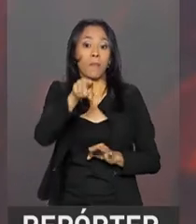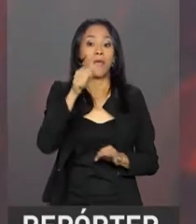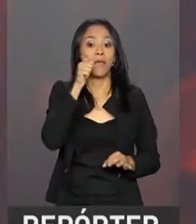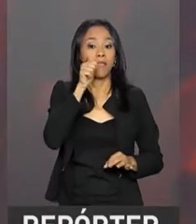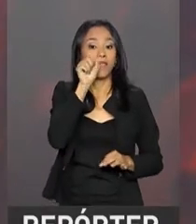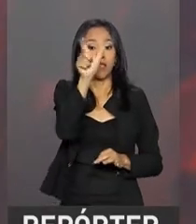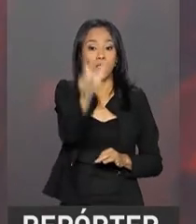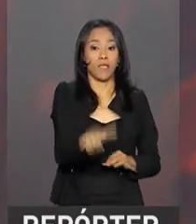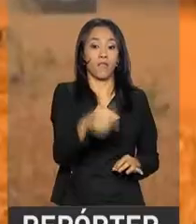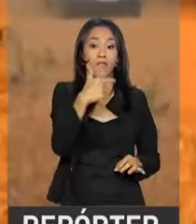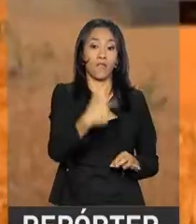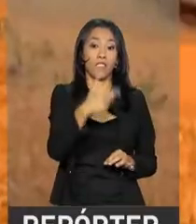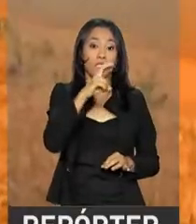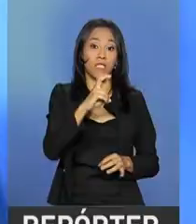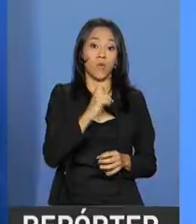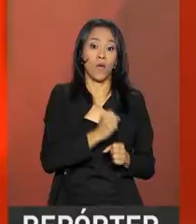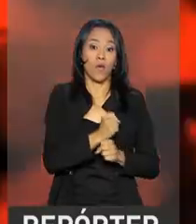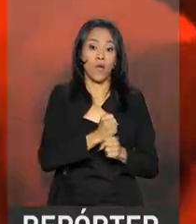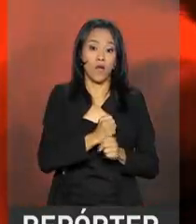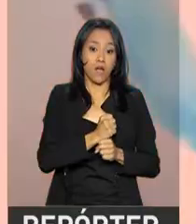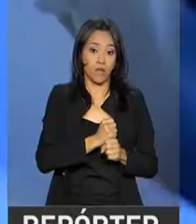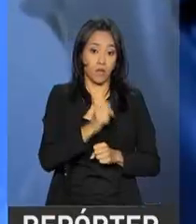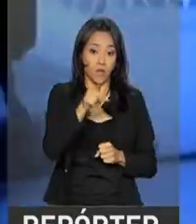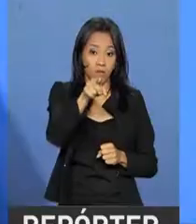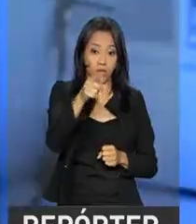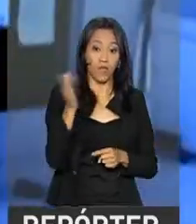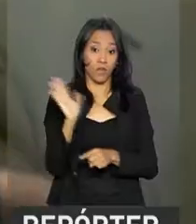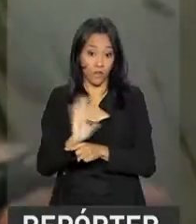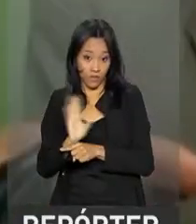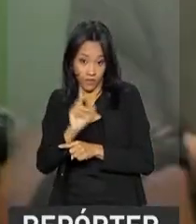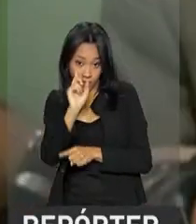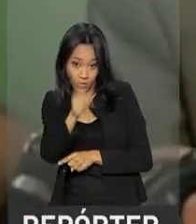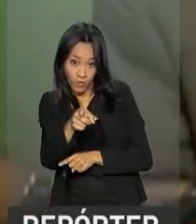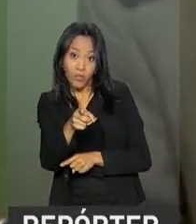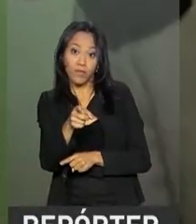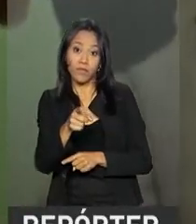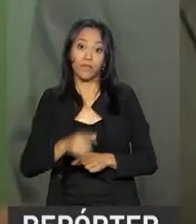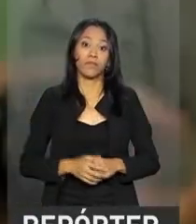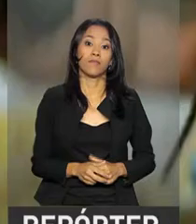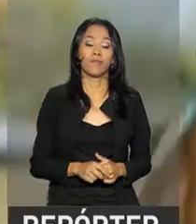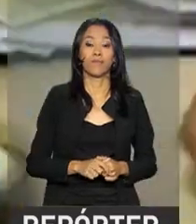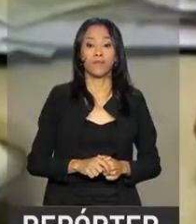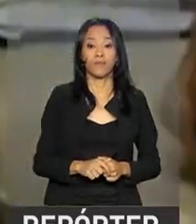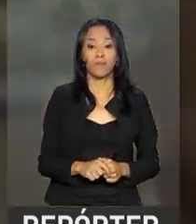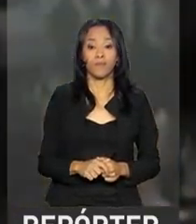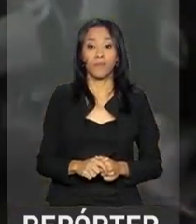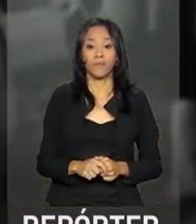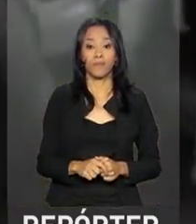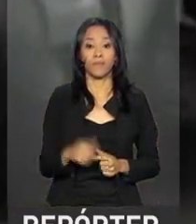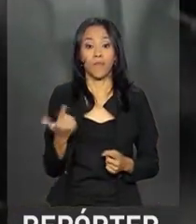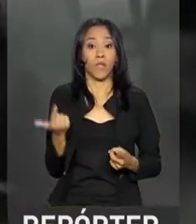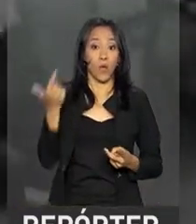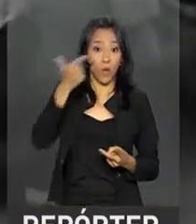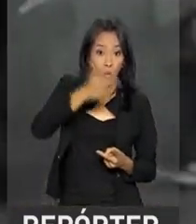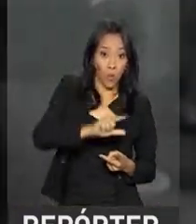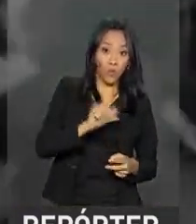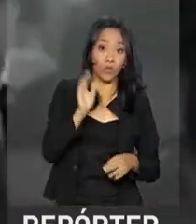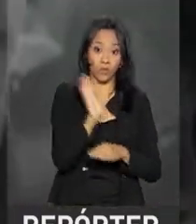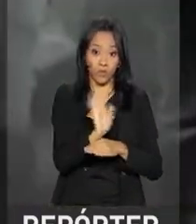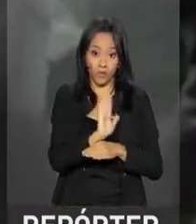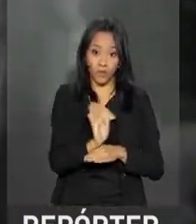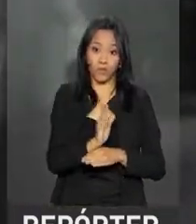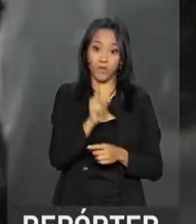25 anos com cinema ela dirigiu os filmes um assalto de fé para não pecar no gorro e enciclopédia do